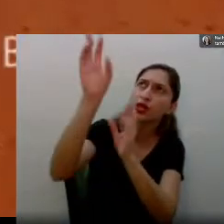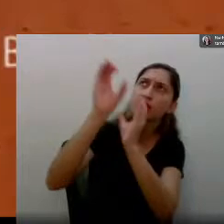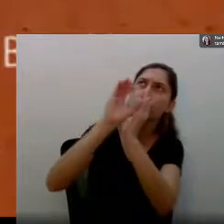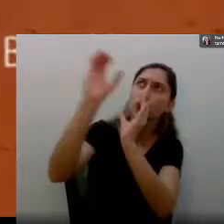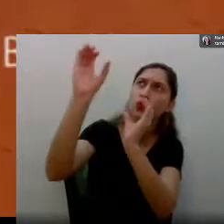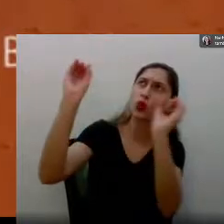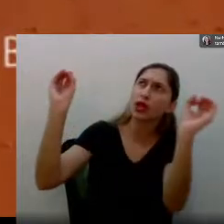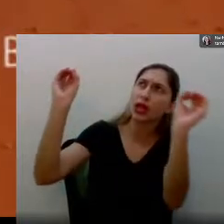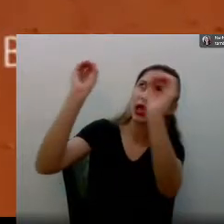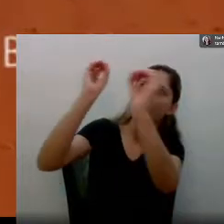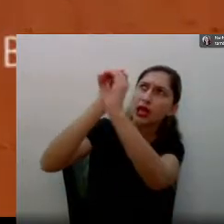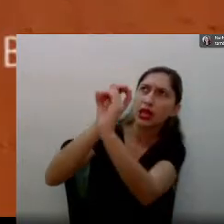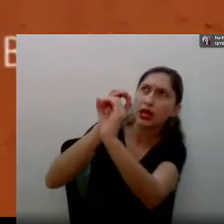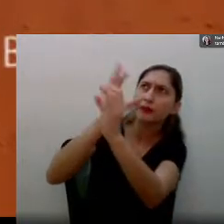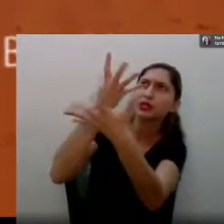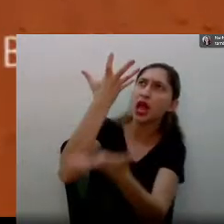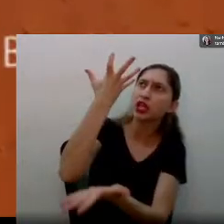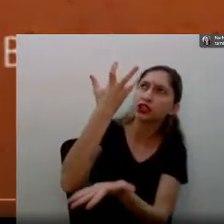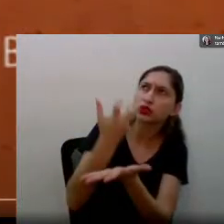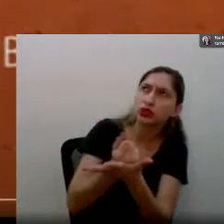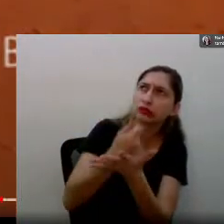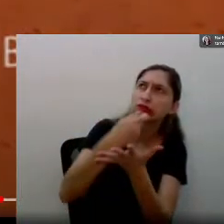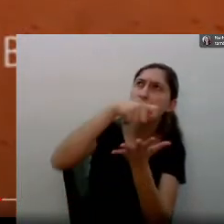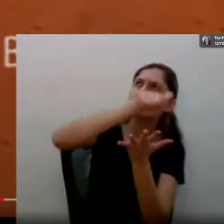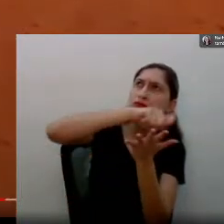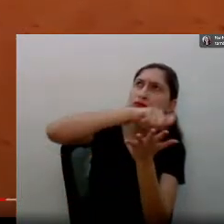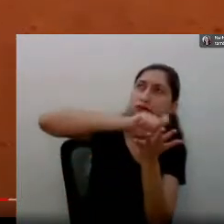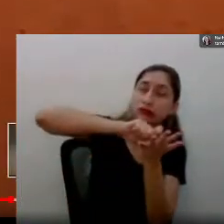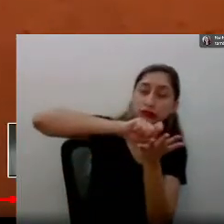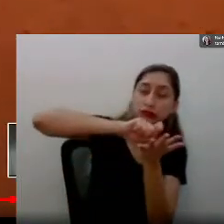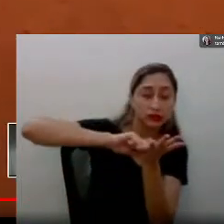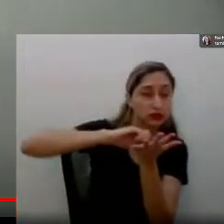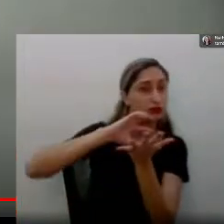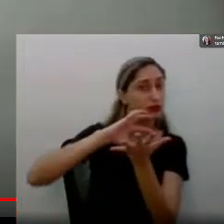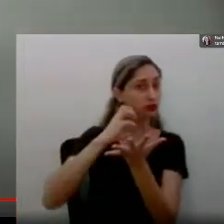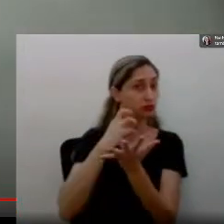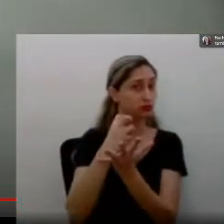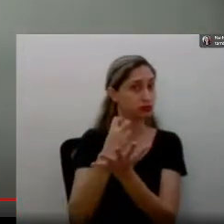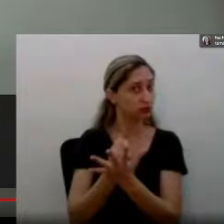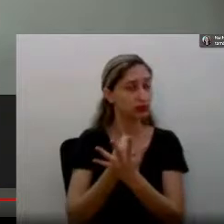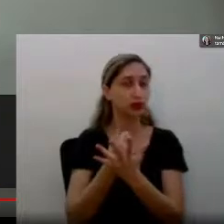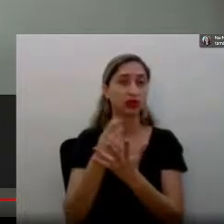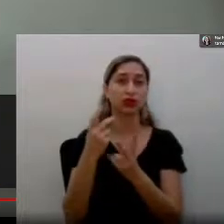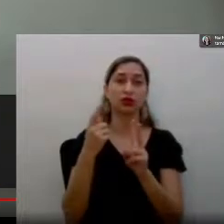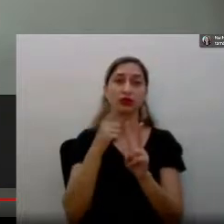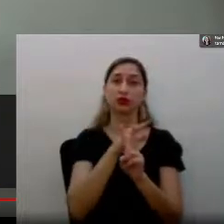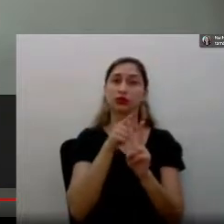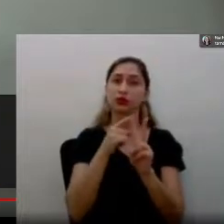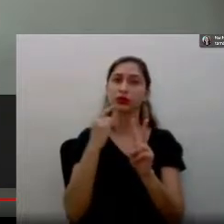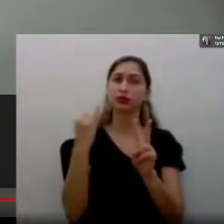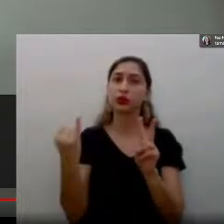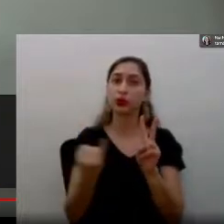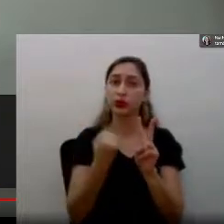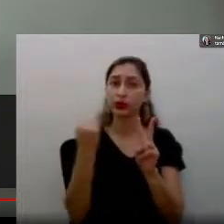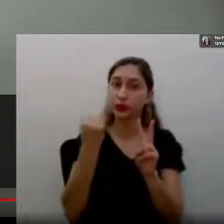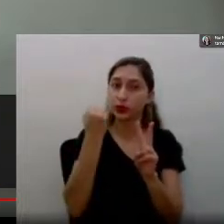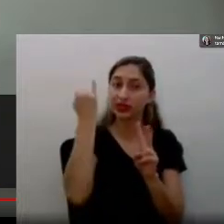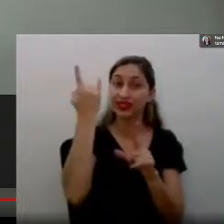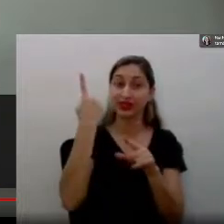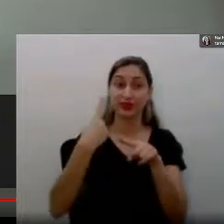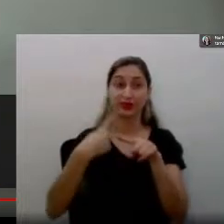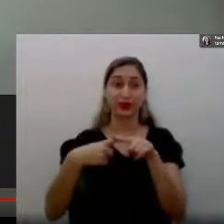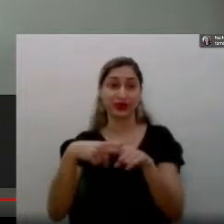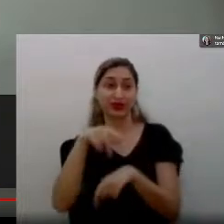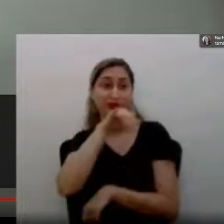lá e eles ainda registraram e o papel deles foi muito importante porque que foi muito importante porque no Rio de Janeiro o lado